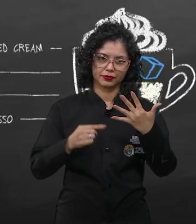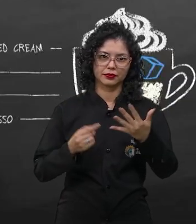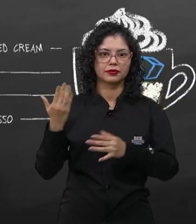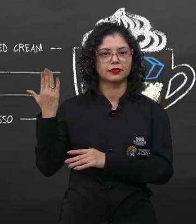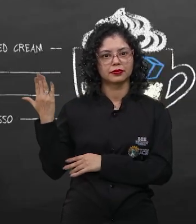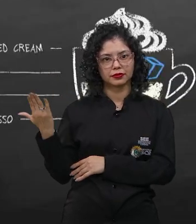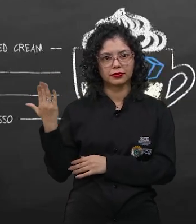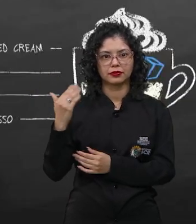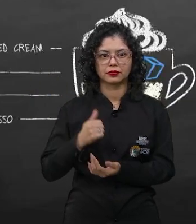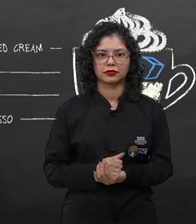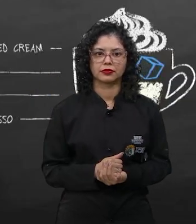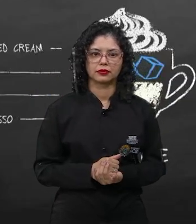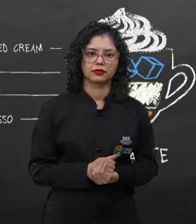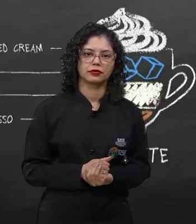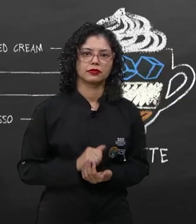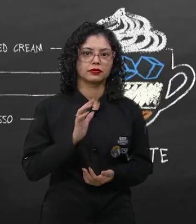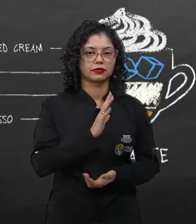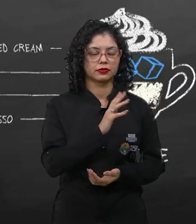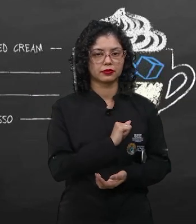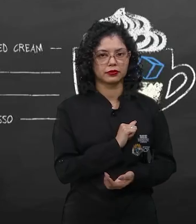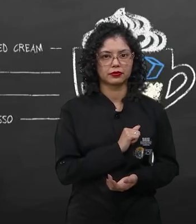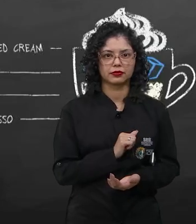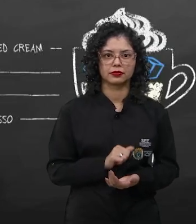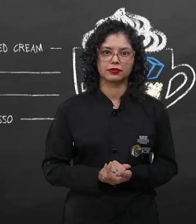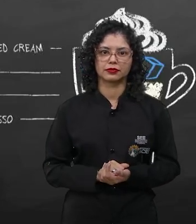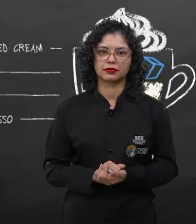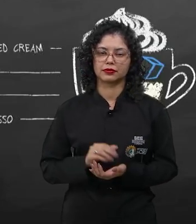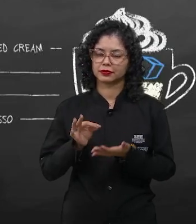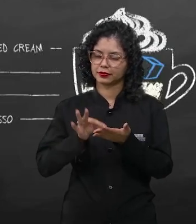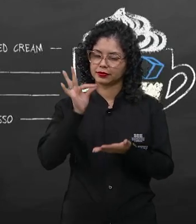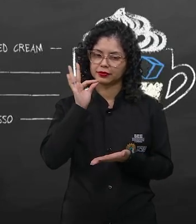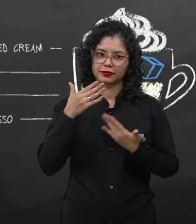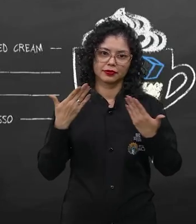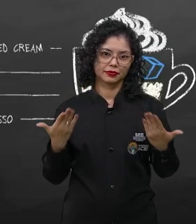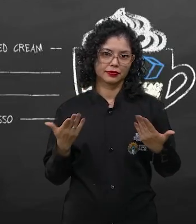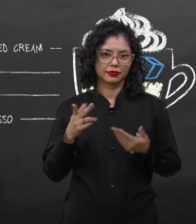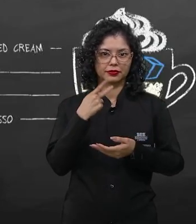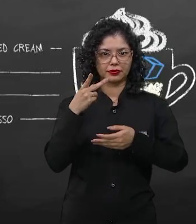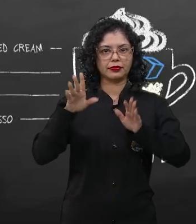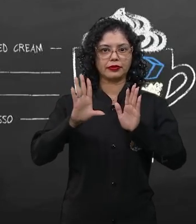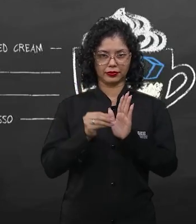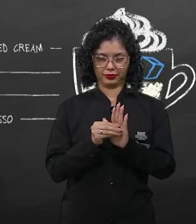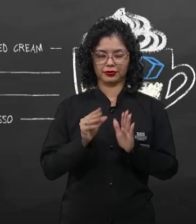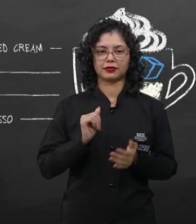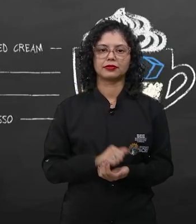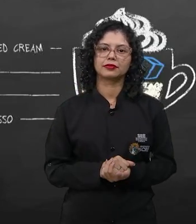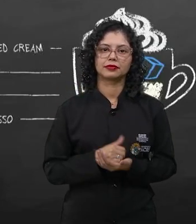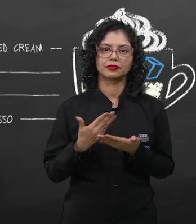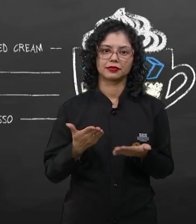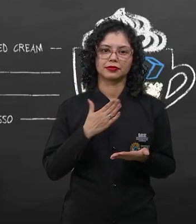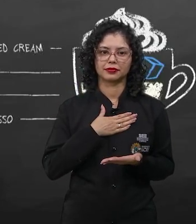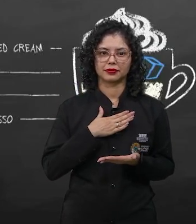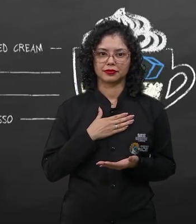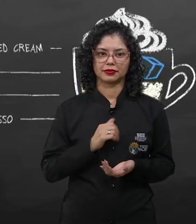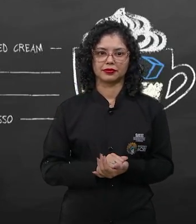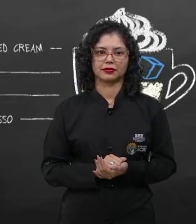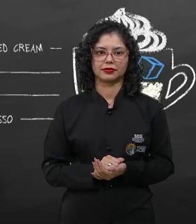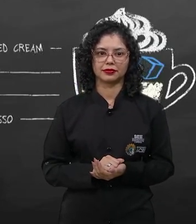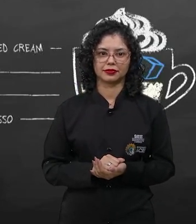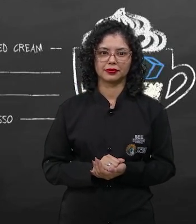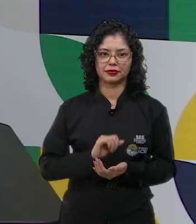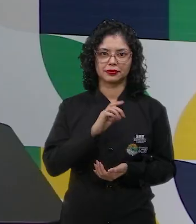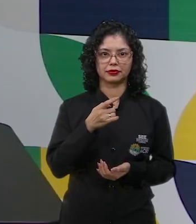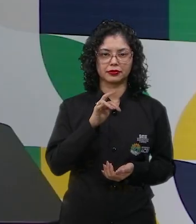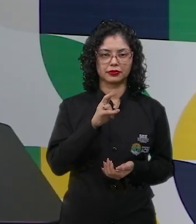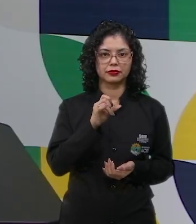de café. Eu amo um cafezinho, gente. Não podia deixar de colocar aqui, né, a minha máquina de